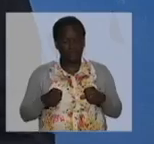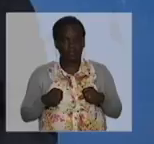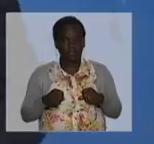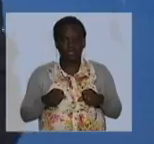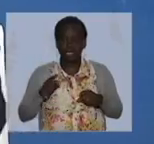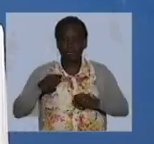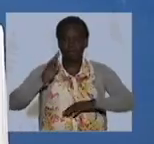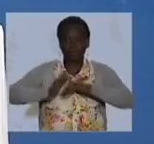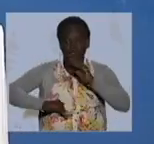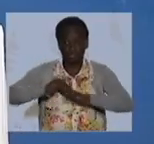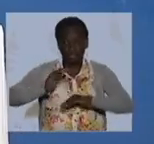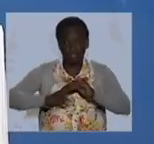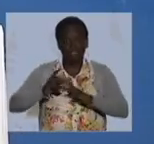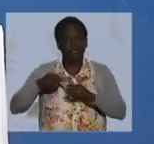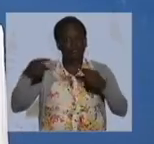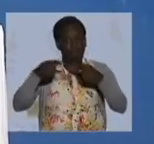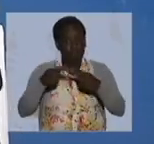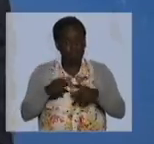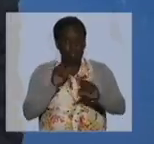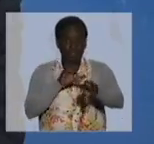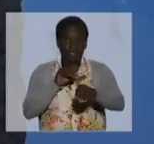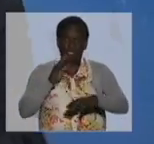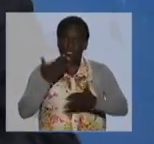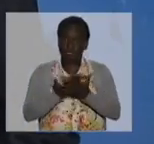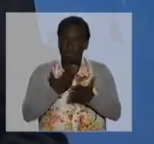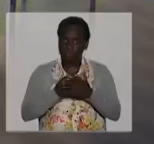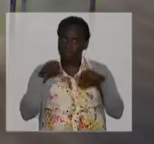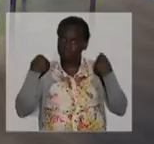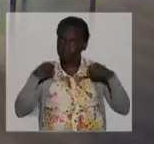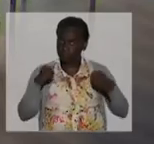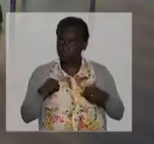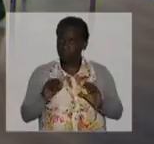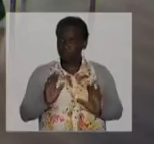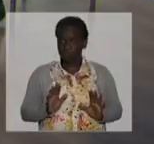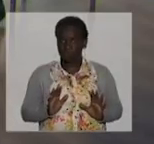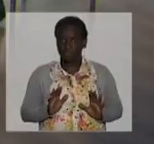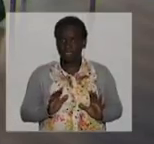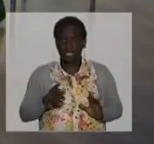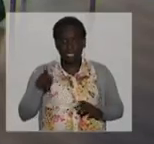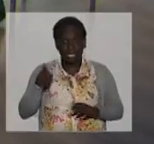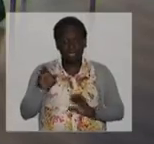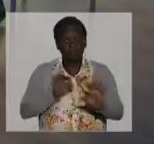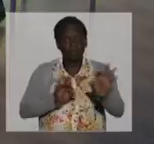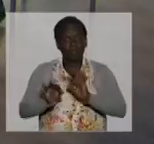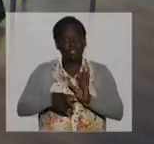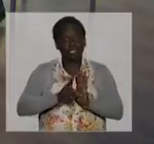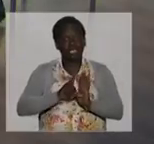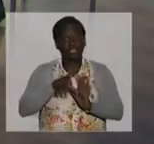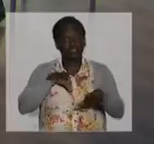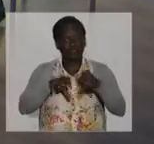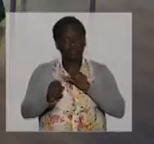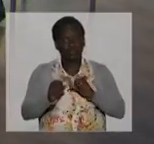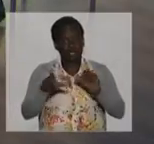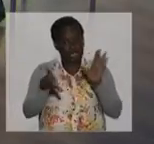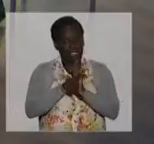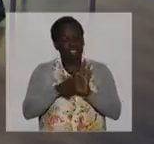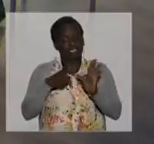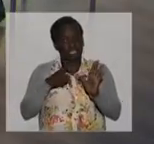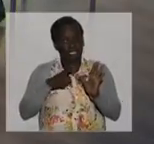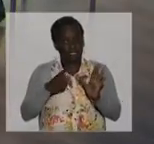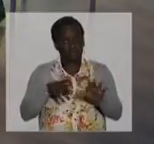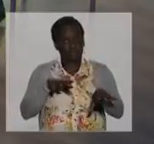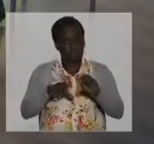física. Que é o profissional adequado para ministrar a aula. Não é só adequado, é o preparado. Perfeito, pela lei. Pela